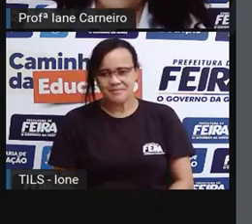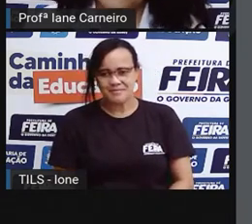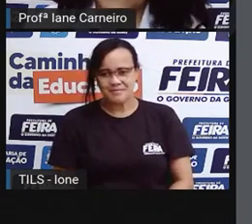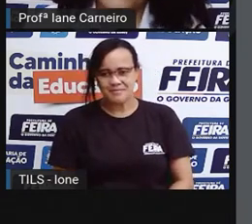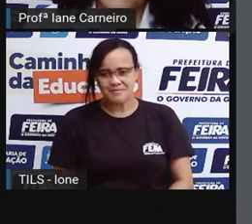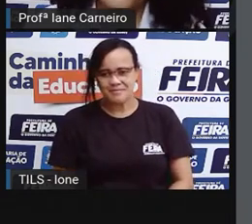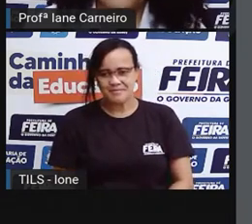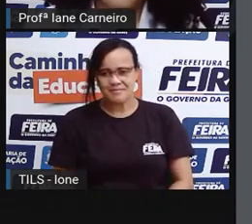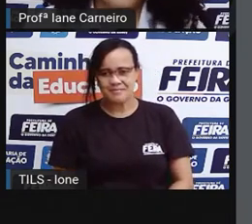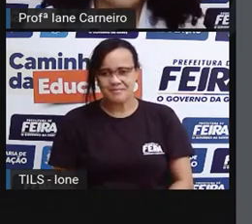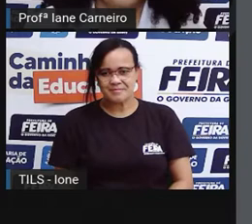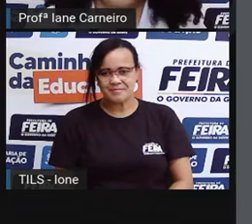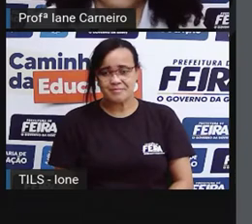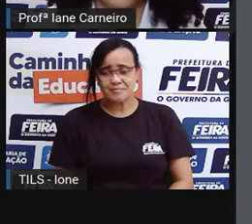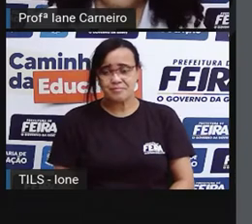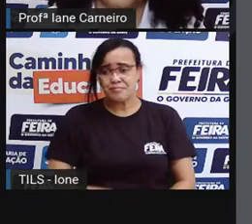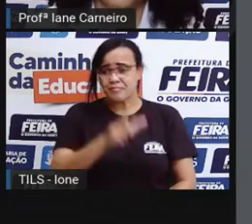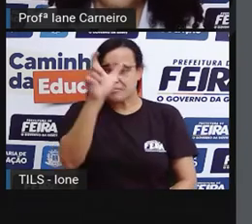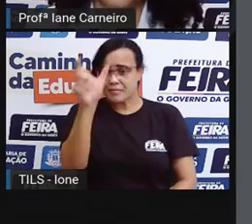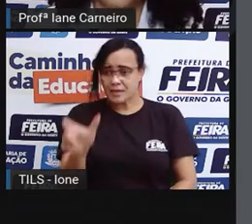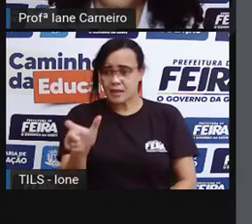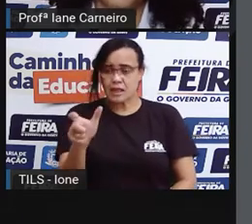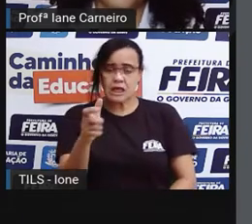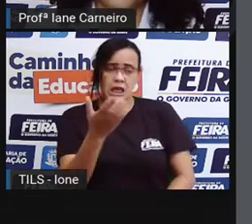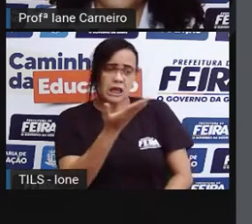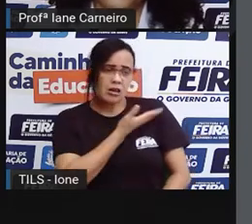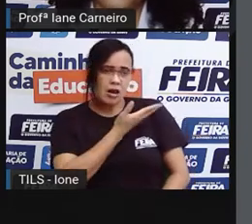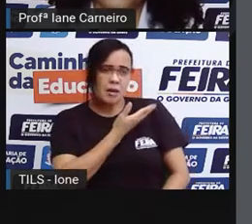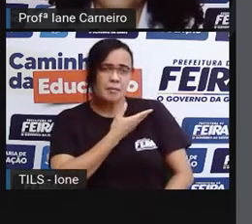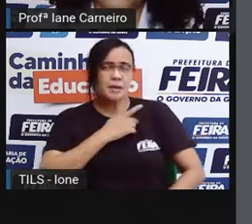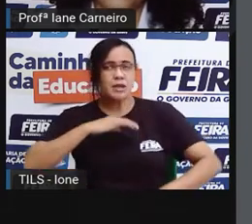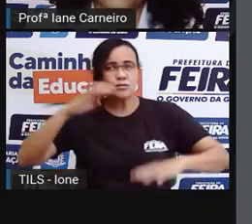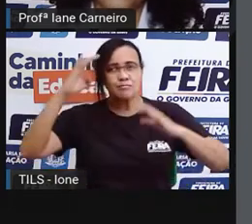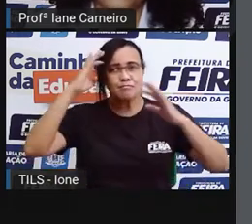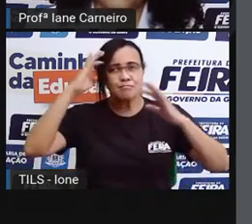Não faz mal ter um amigo imaginário.